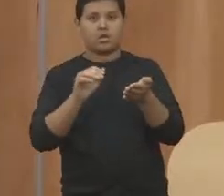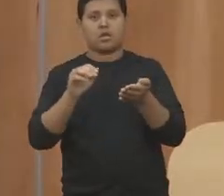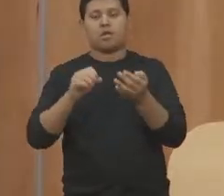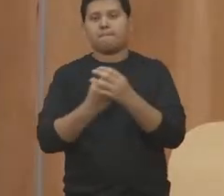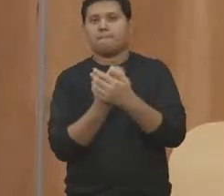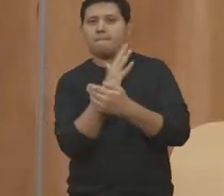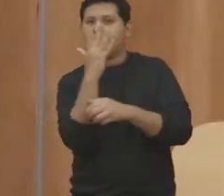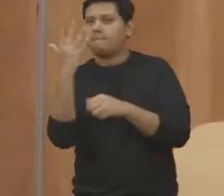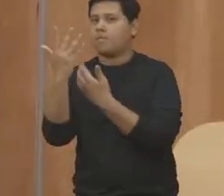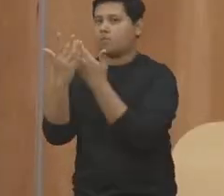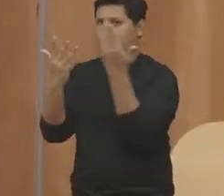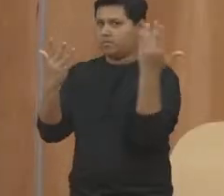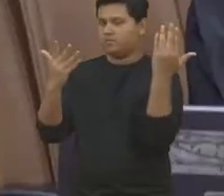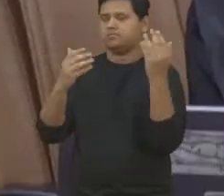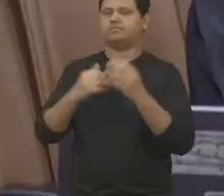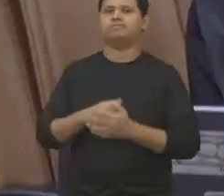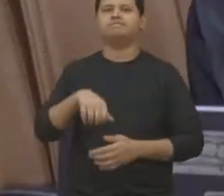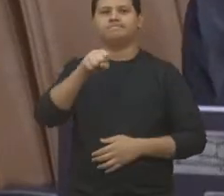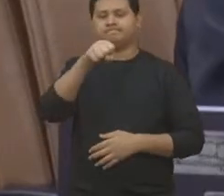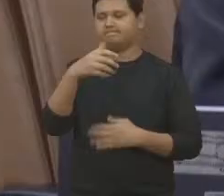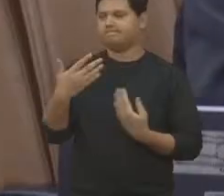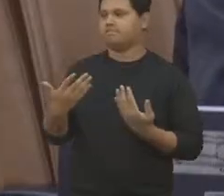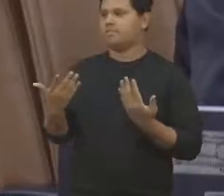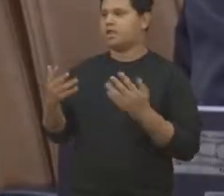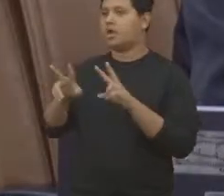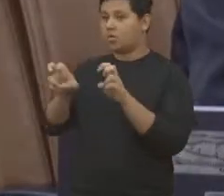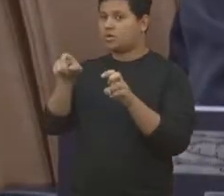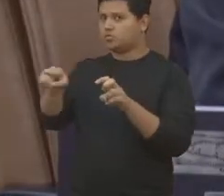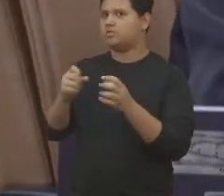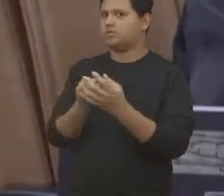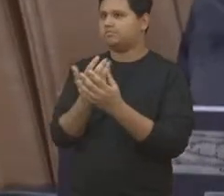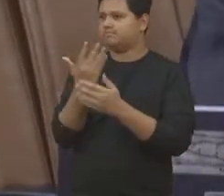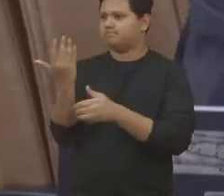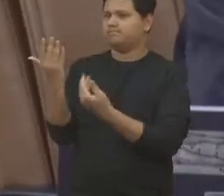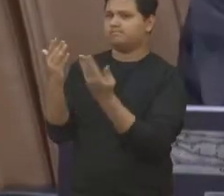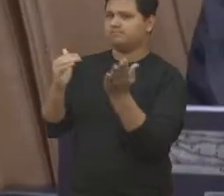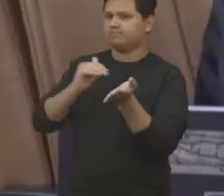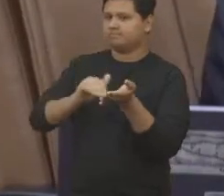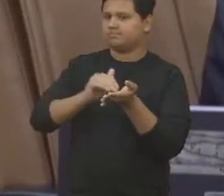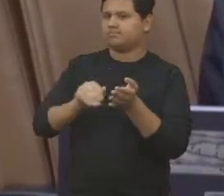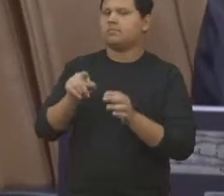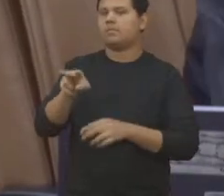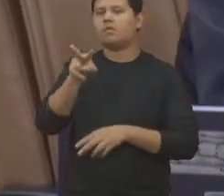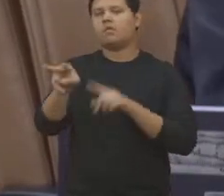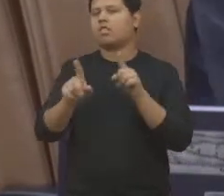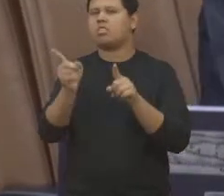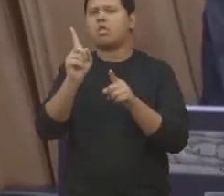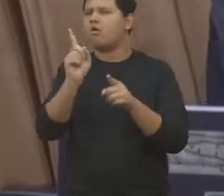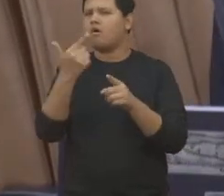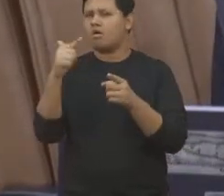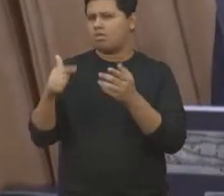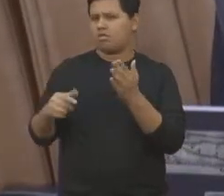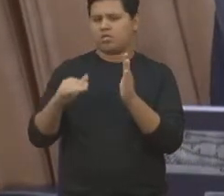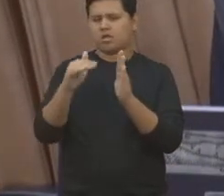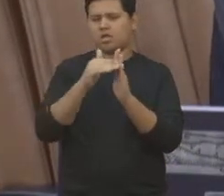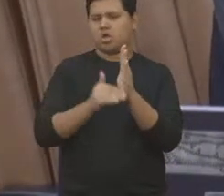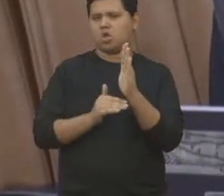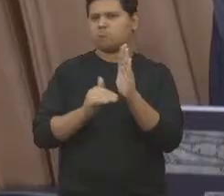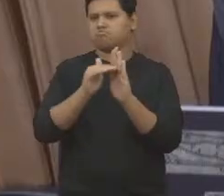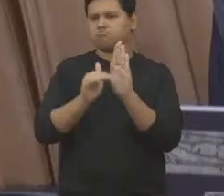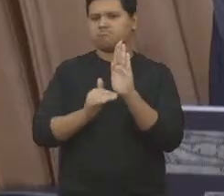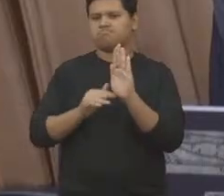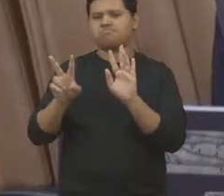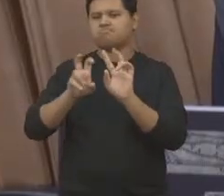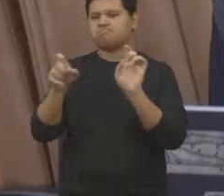correto. Perfeito. Então, já entrando nesse tópico da Secretaria de Meio Ambiente, aqui vocês não colocaram nenhum tópico